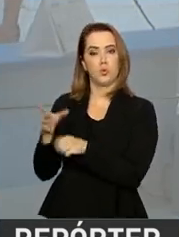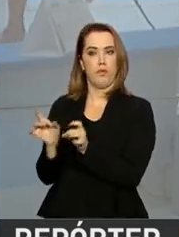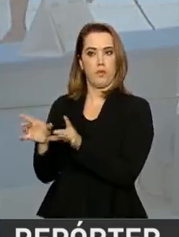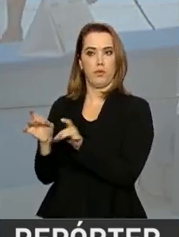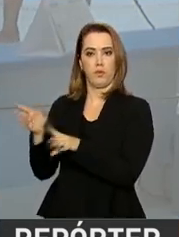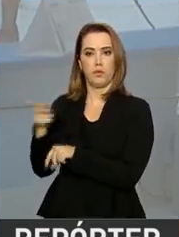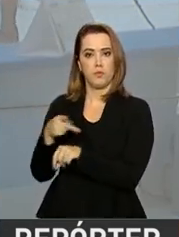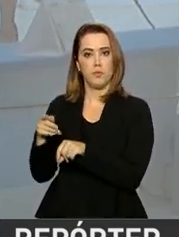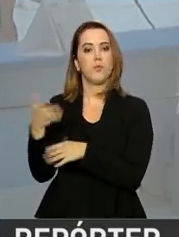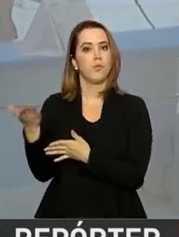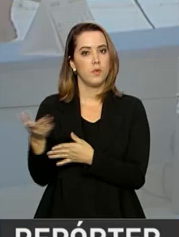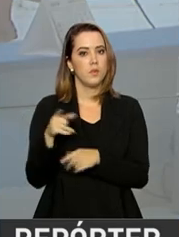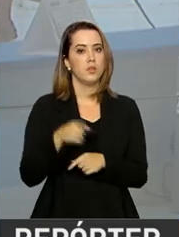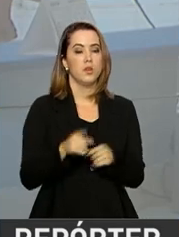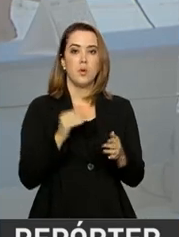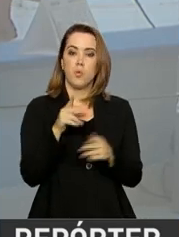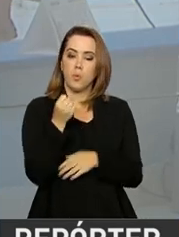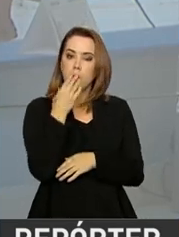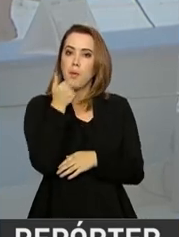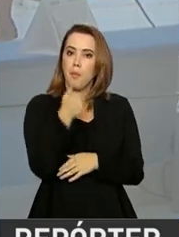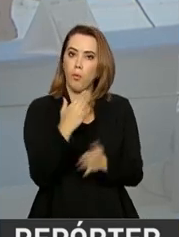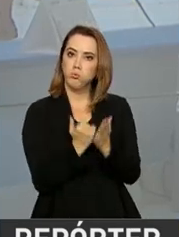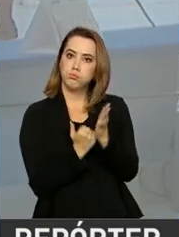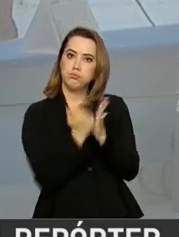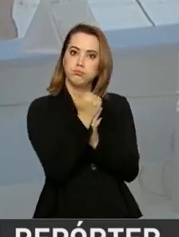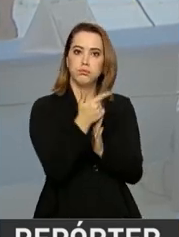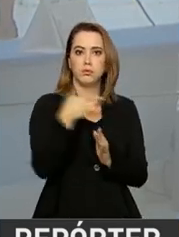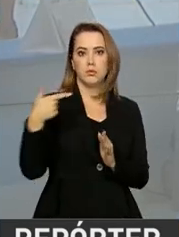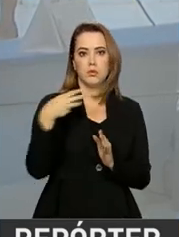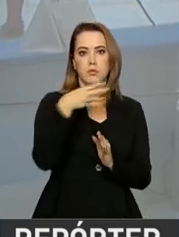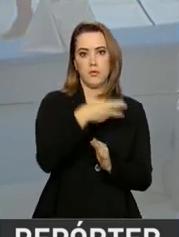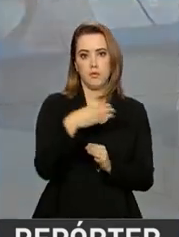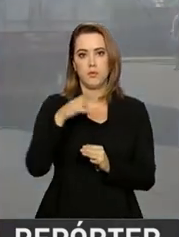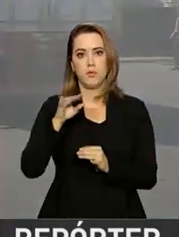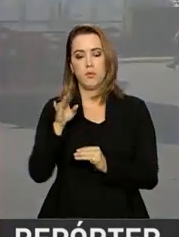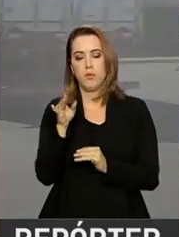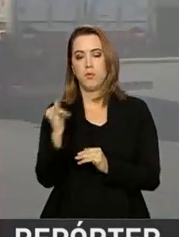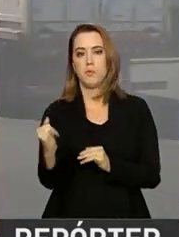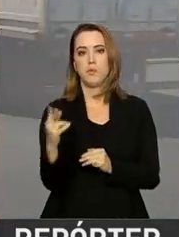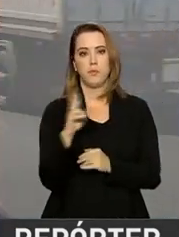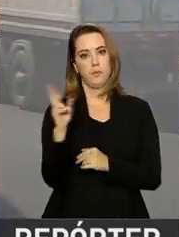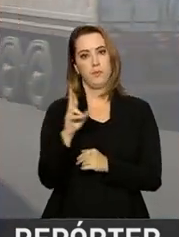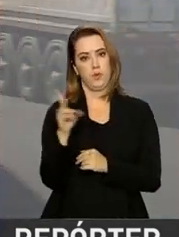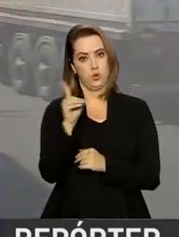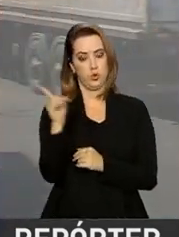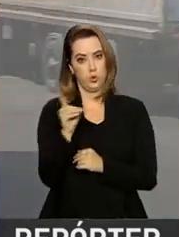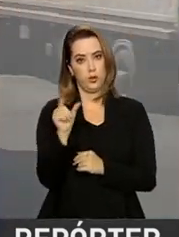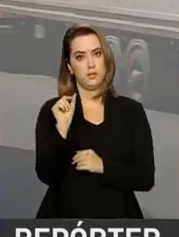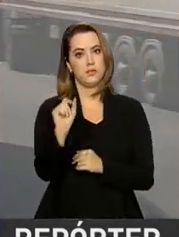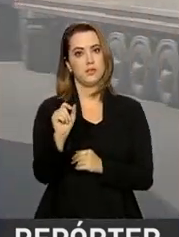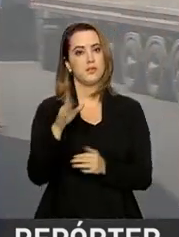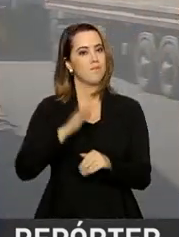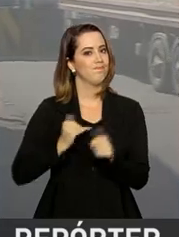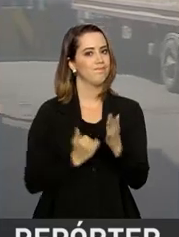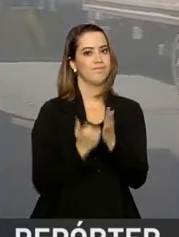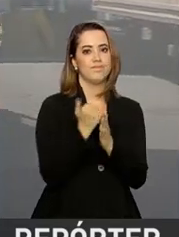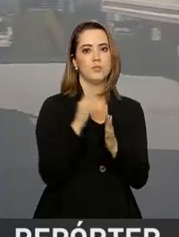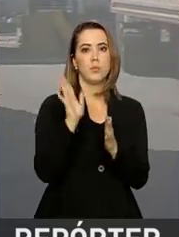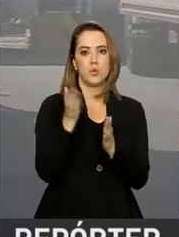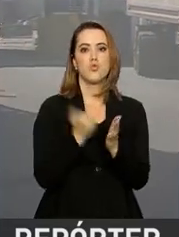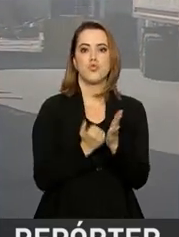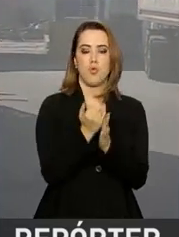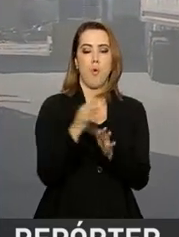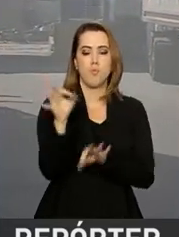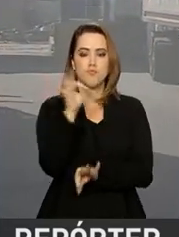superavit na balança comercial de mais de 23 bilhões e me de Dólares é o maior superavit registrado desde o início da